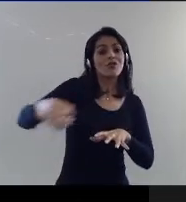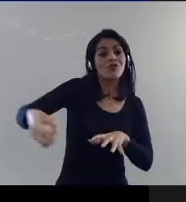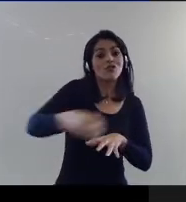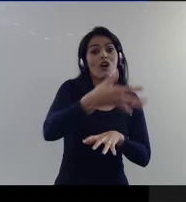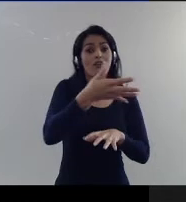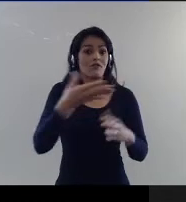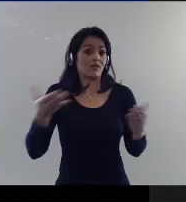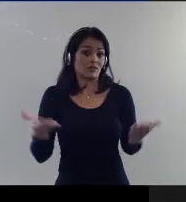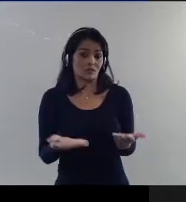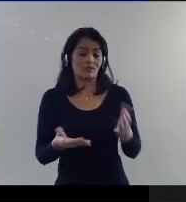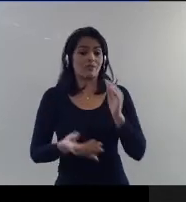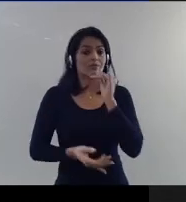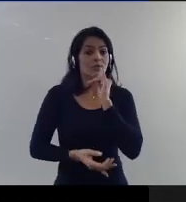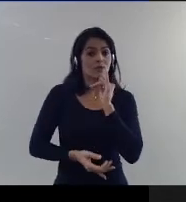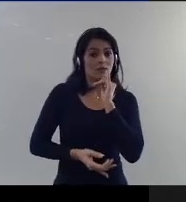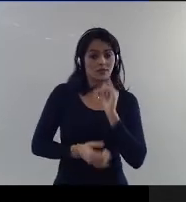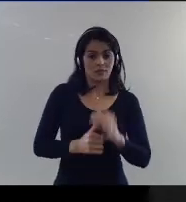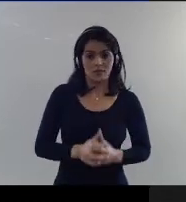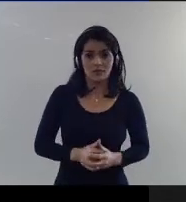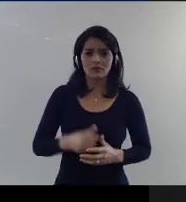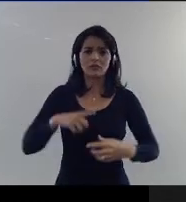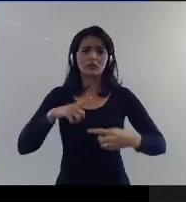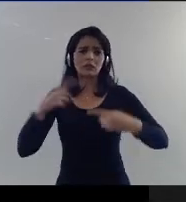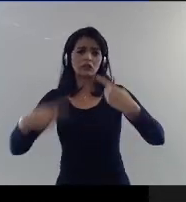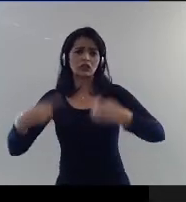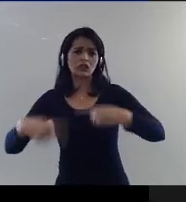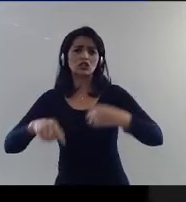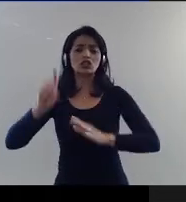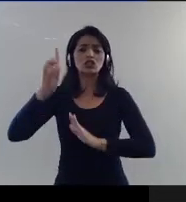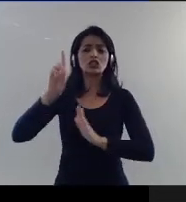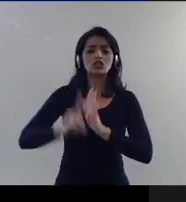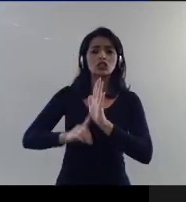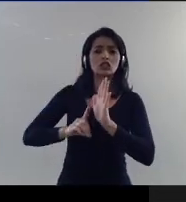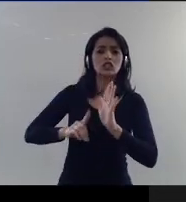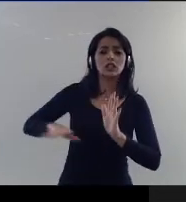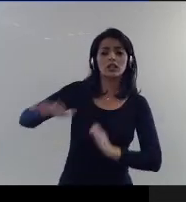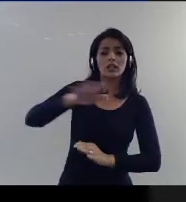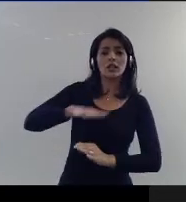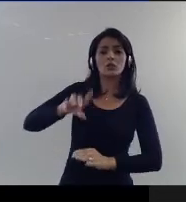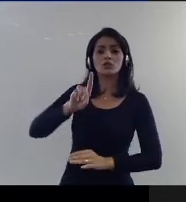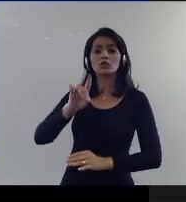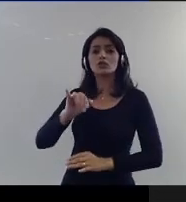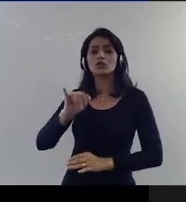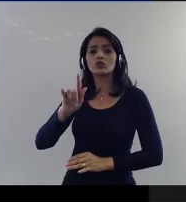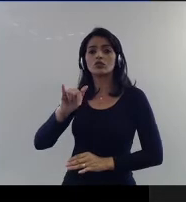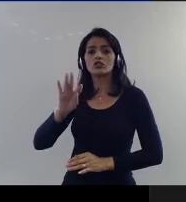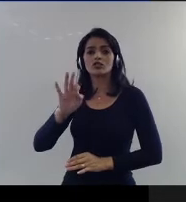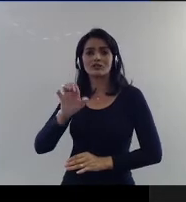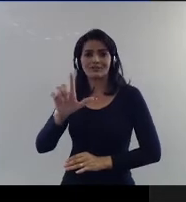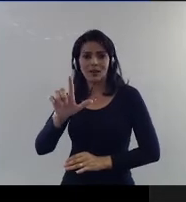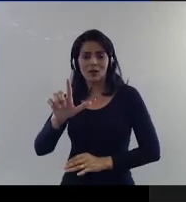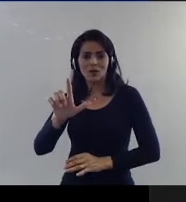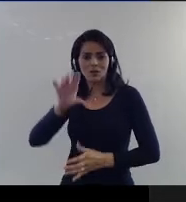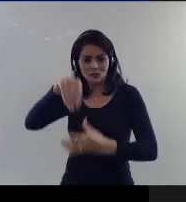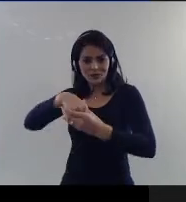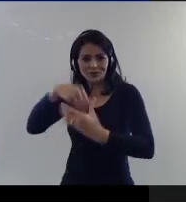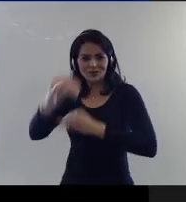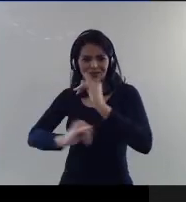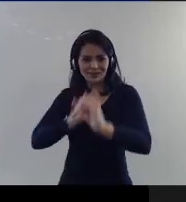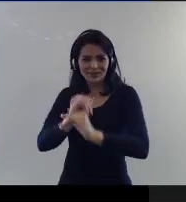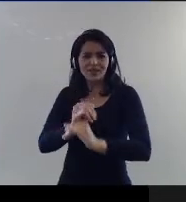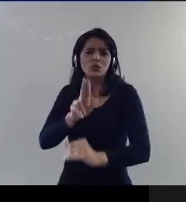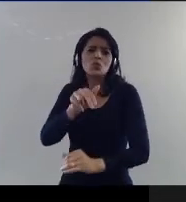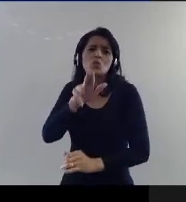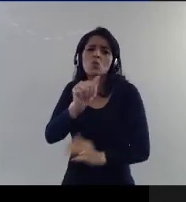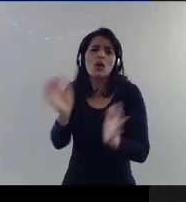gente pegar, né, e tem toda uma discussão de direito digital, que a gente defende há bastante tempo, que nunca vai ser uma área do direito, né, mas